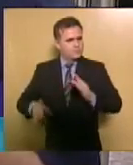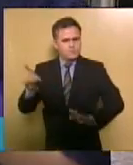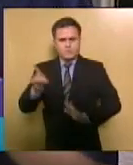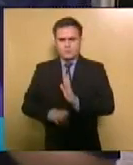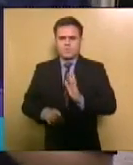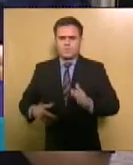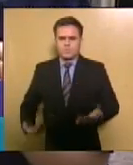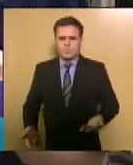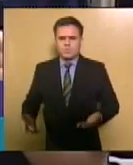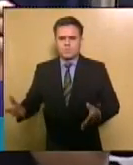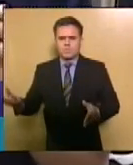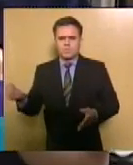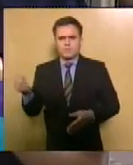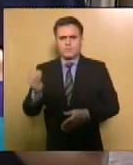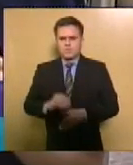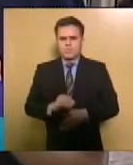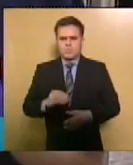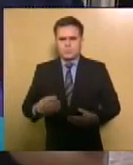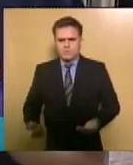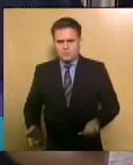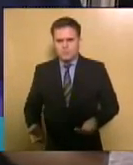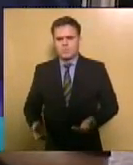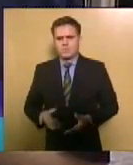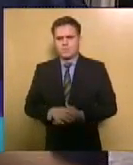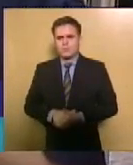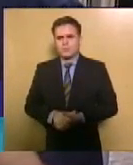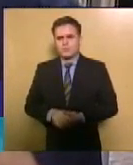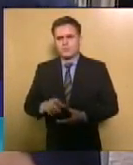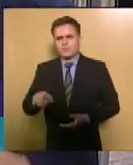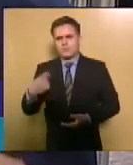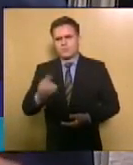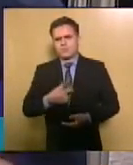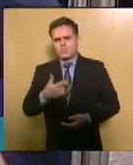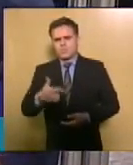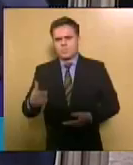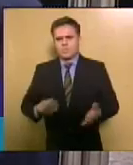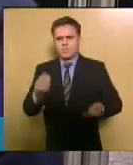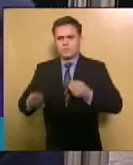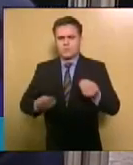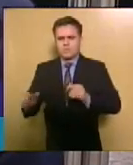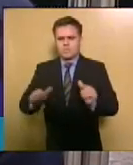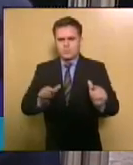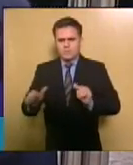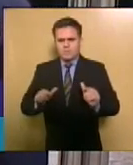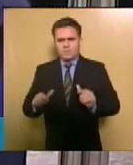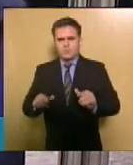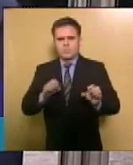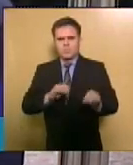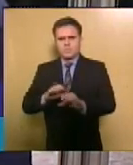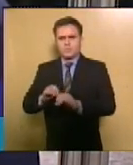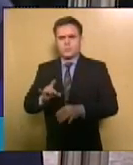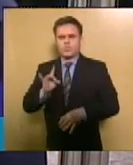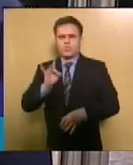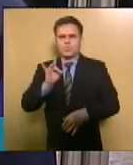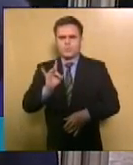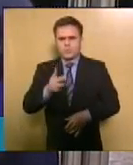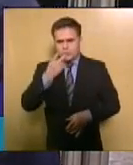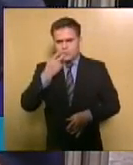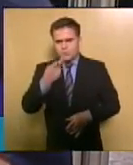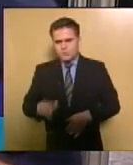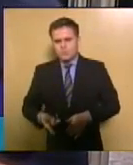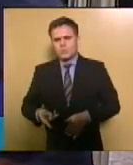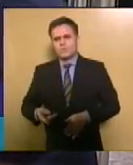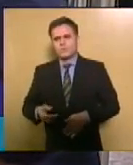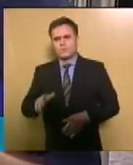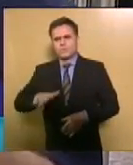humanos inserida dentro dessa intersetorialidade né Nós não temos como trabalhar educação apenas com educação sem a